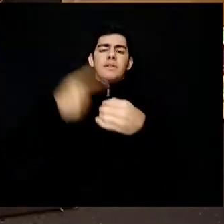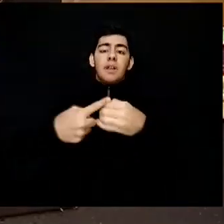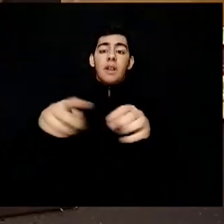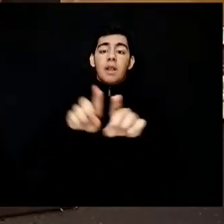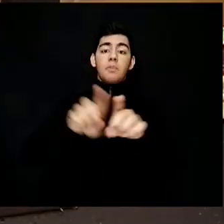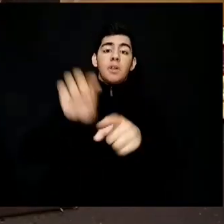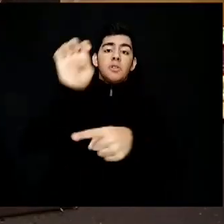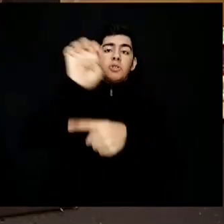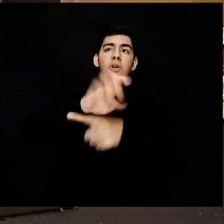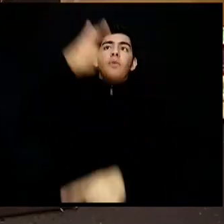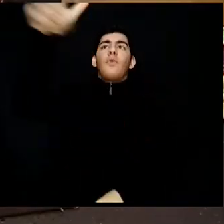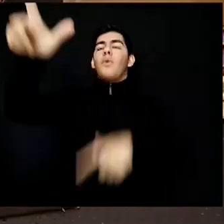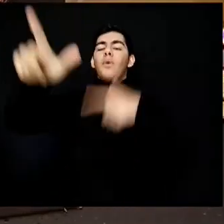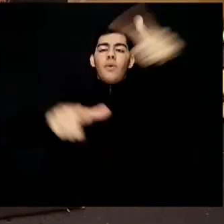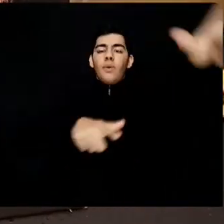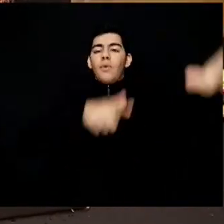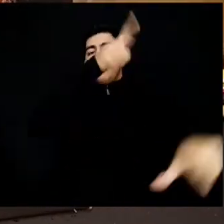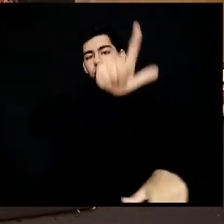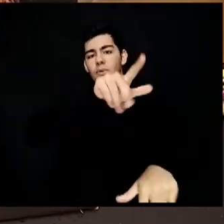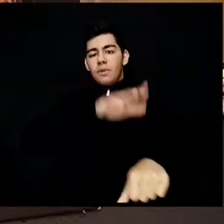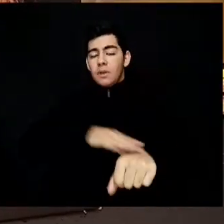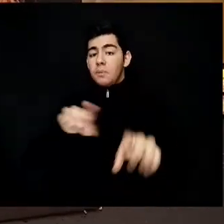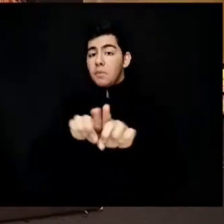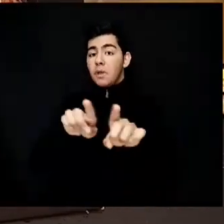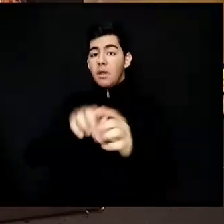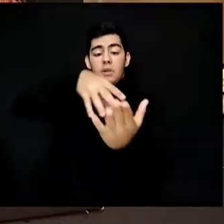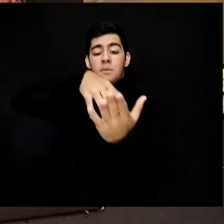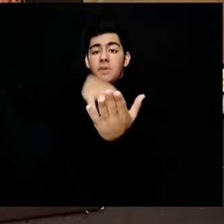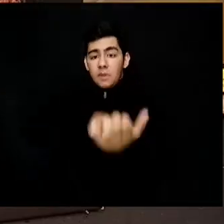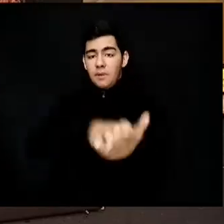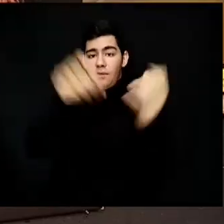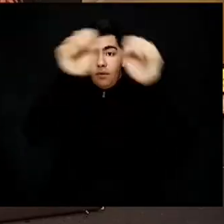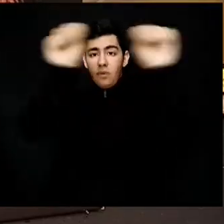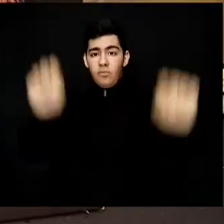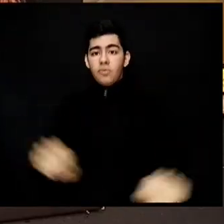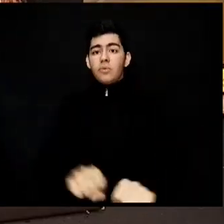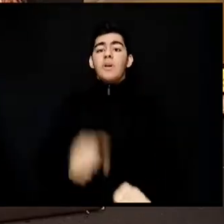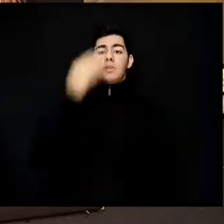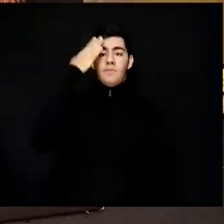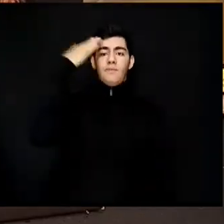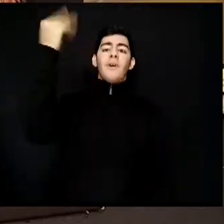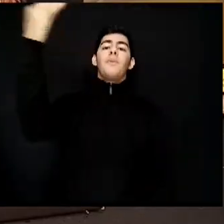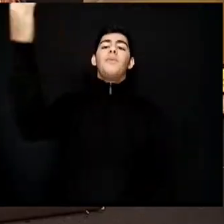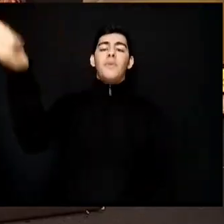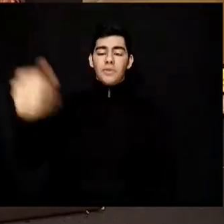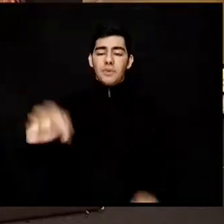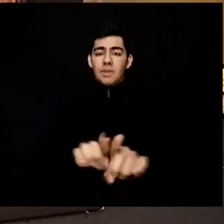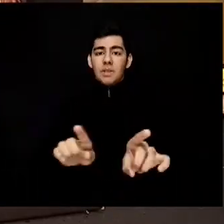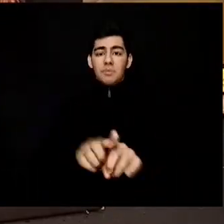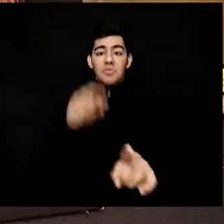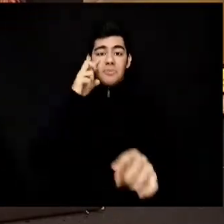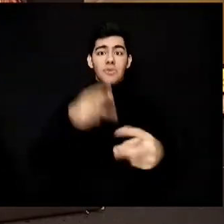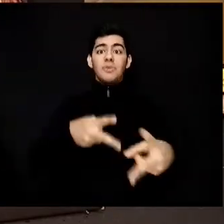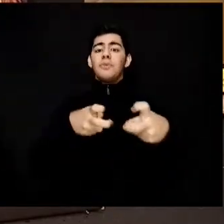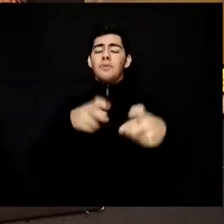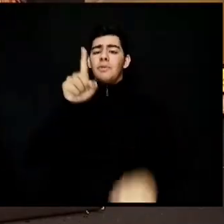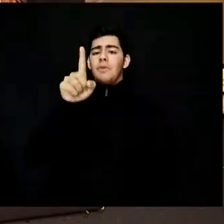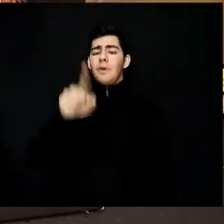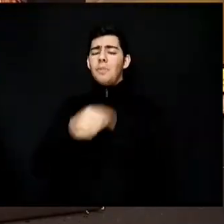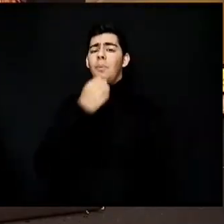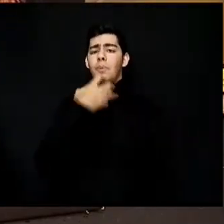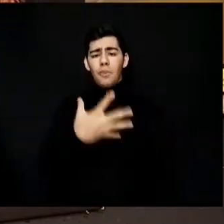me inscrevendo em editais, e aí eu pude ver também o potencial dessa iniciativa, dessa ideia, e